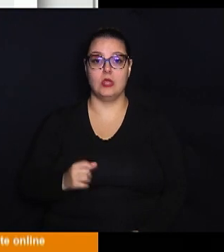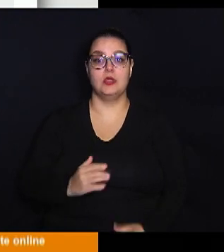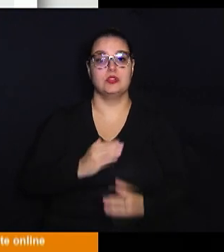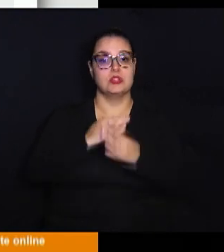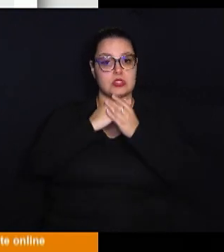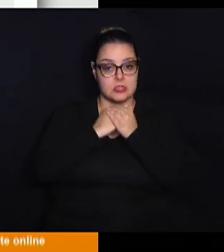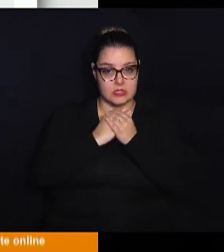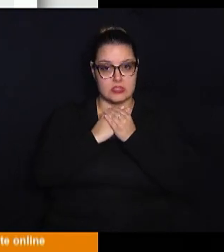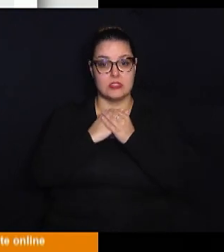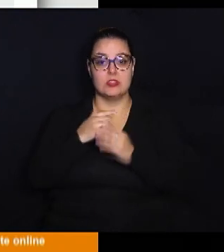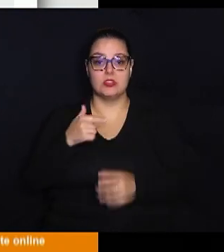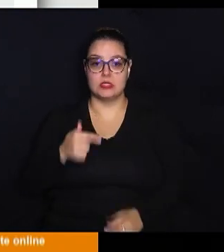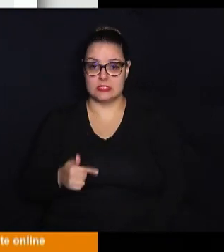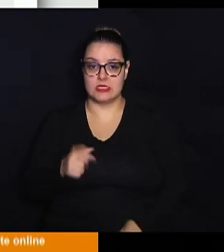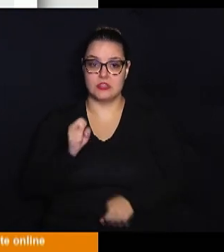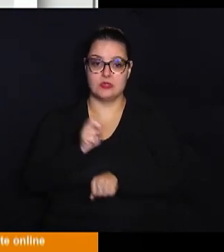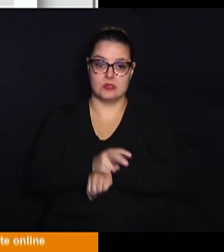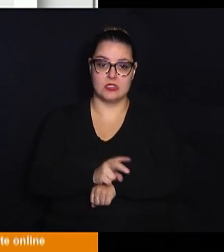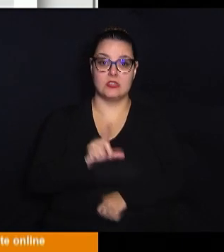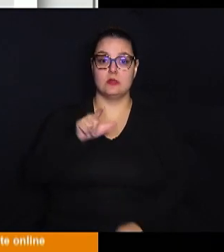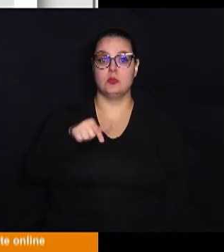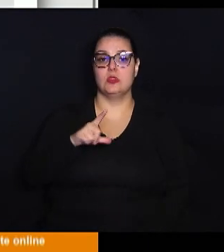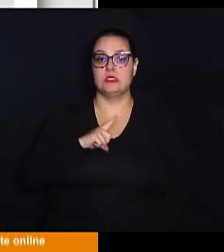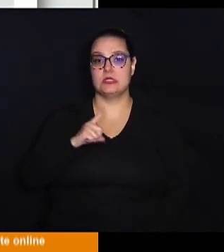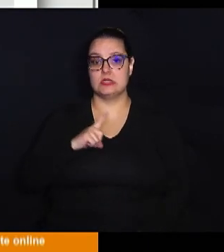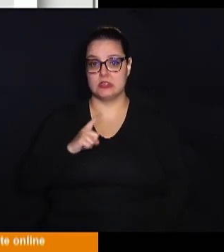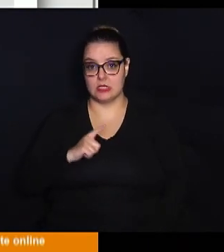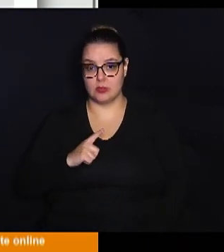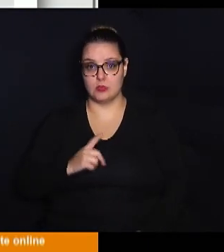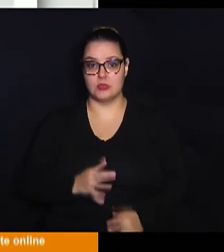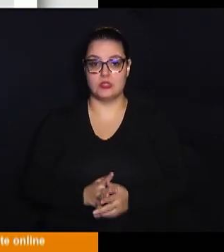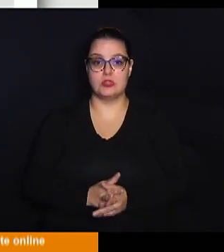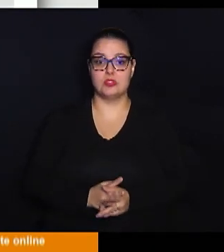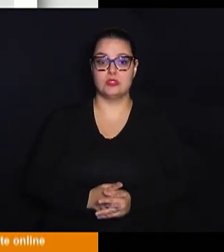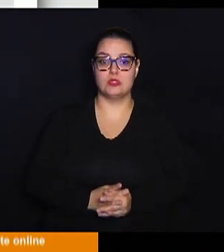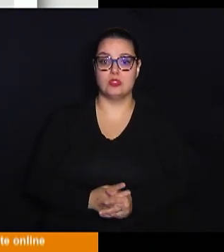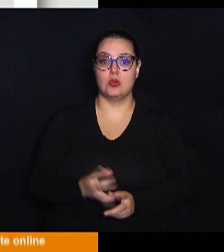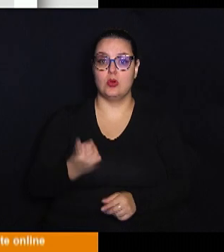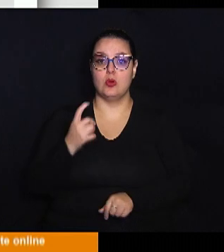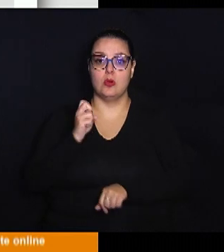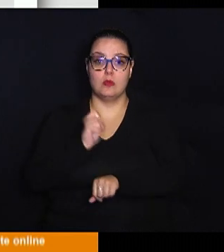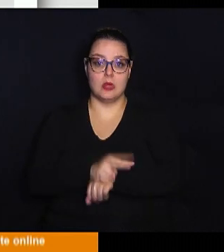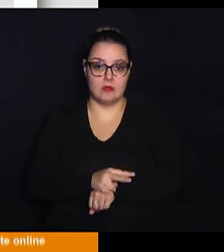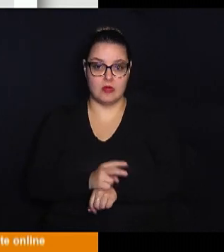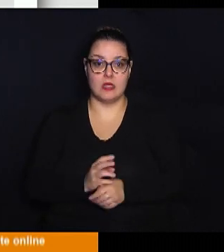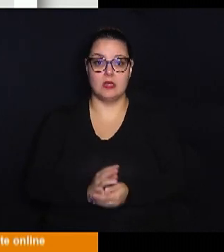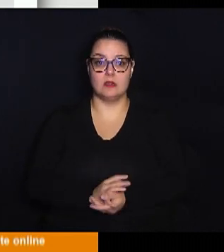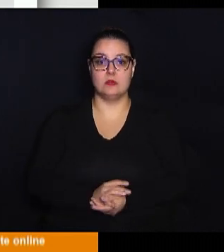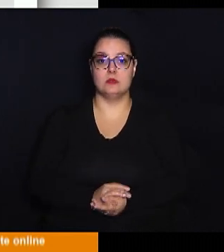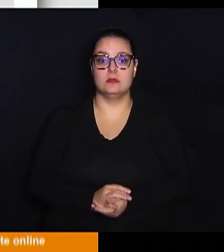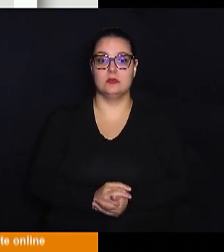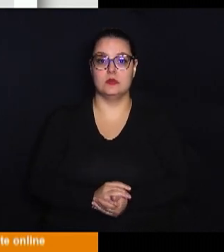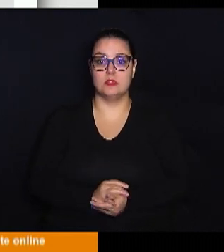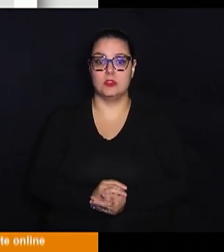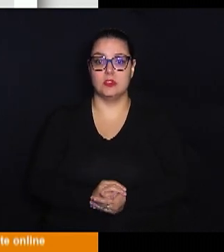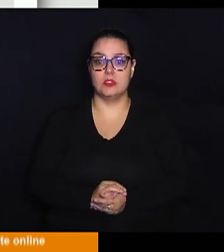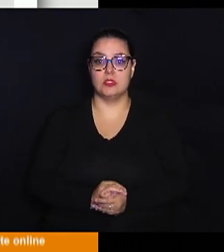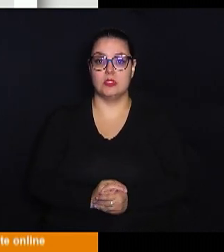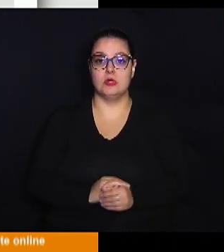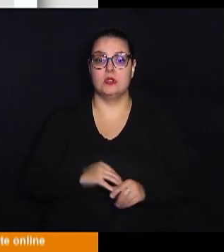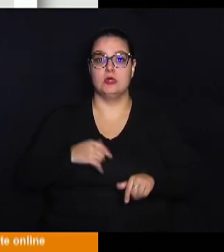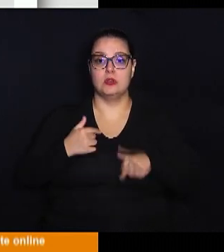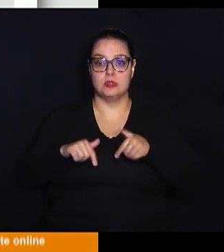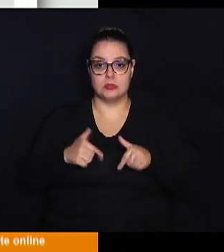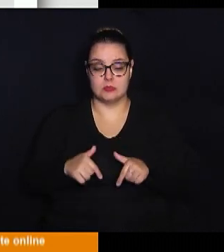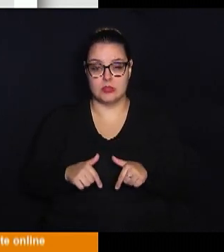lanchonete sete vagas depois nós temos aqui uma vaga para atuar em uma empresa que fica na Vila